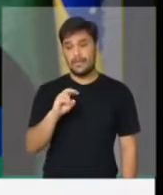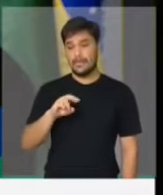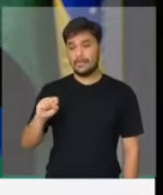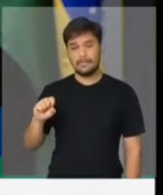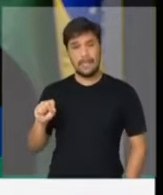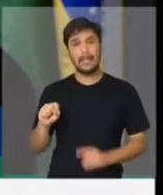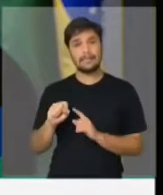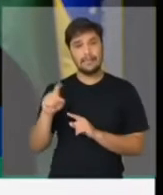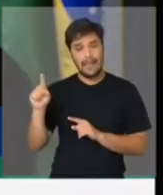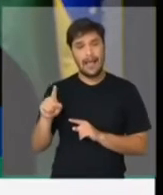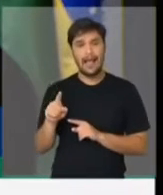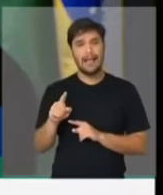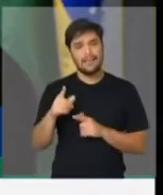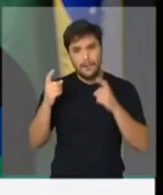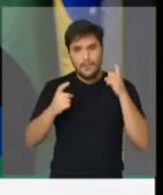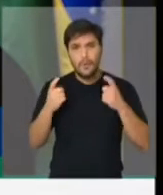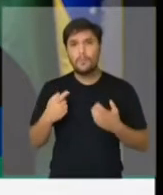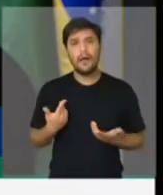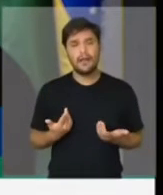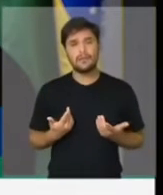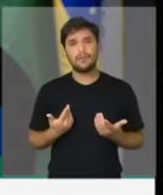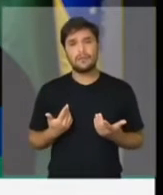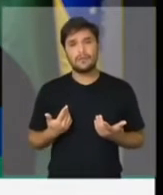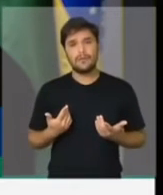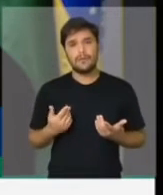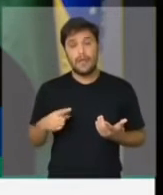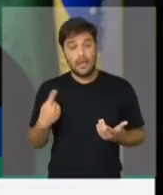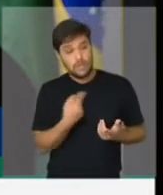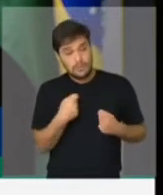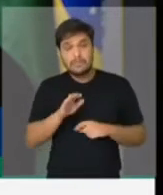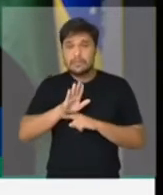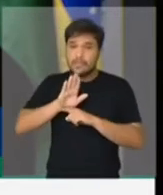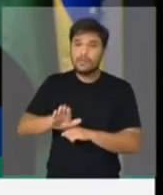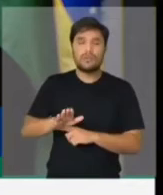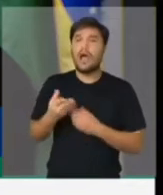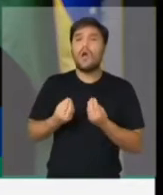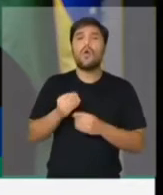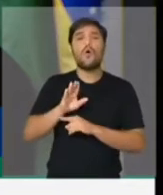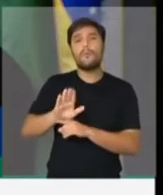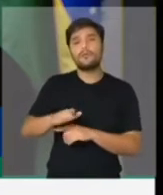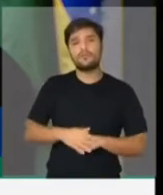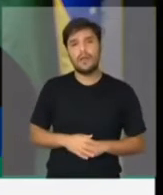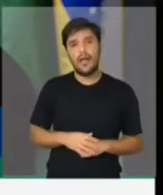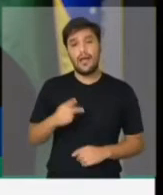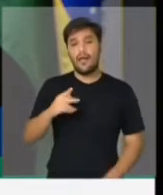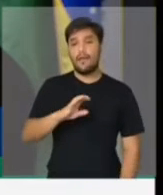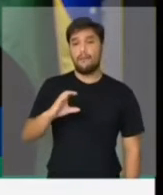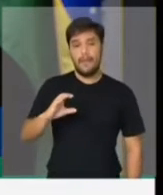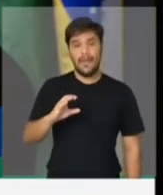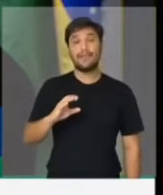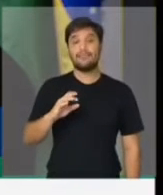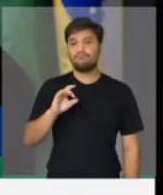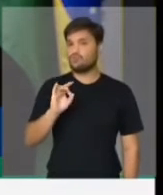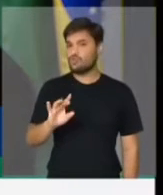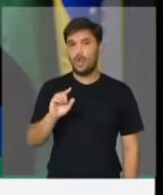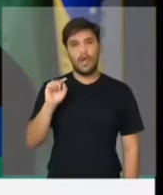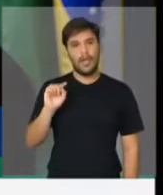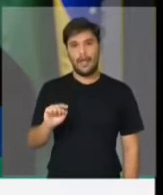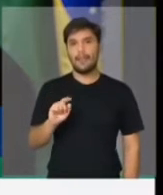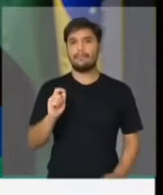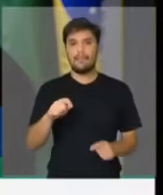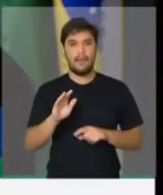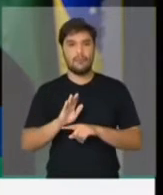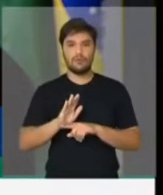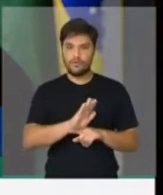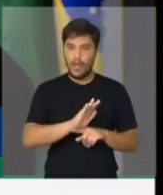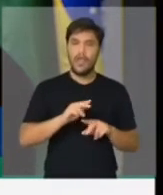situação que está deixando ele preocupado e aflito, e a gente tem que ajudar. Para ajudar, só uma PEC, uma emenda à Constituição. Por isso, fica um apelo aqui